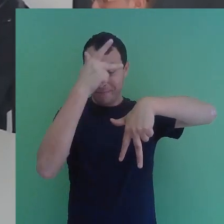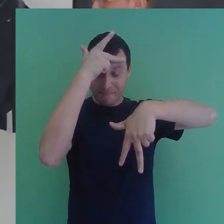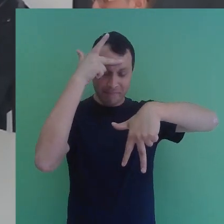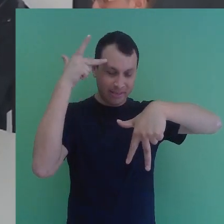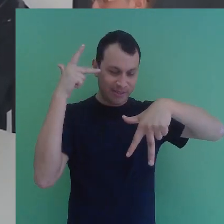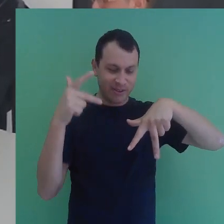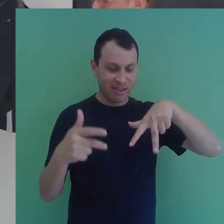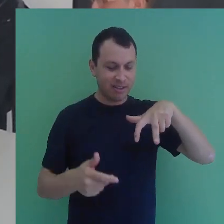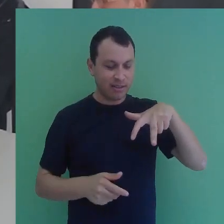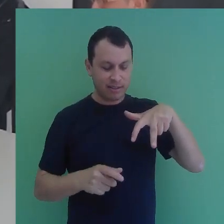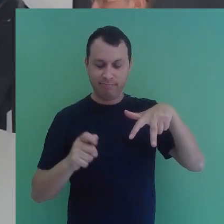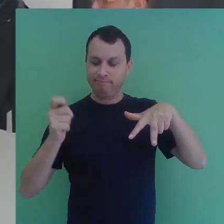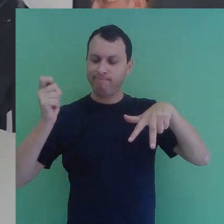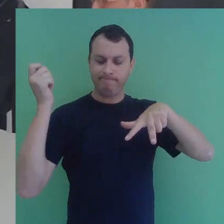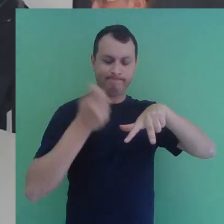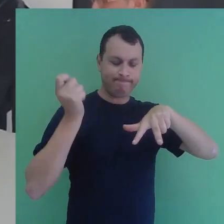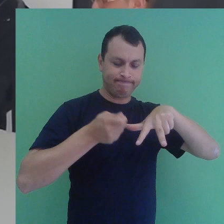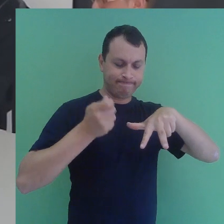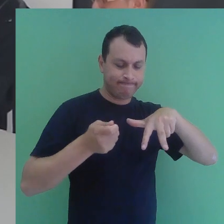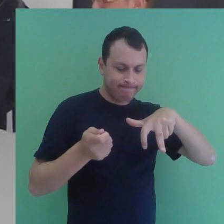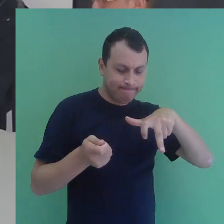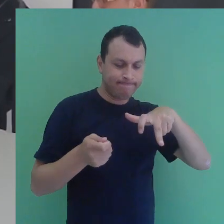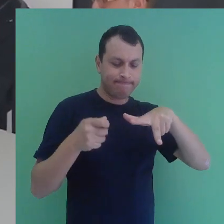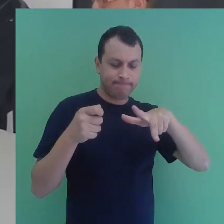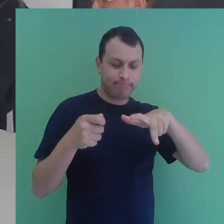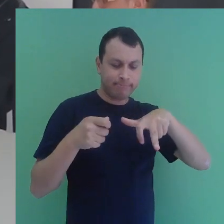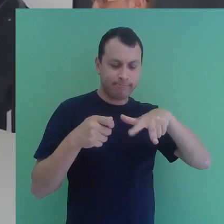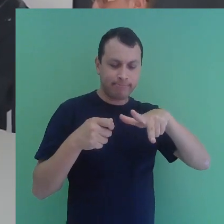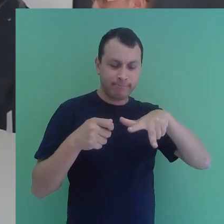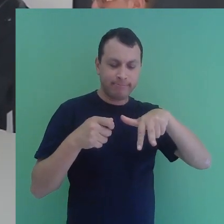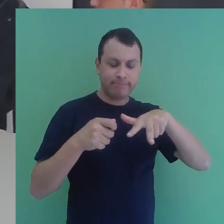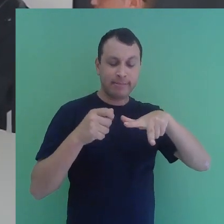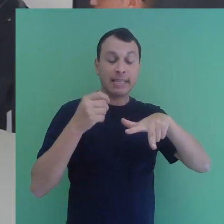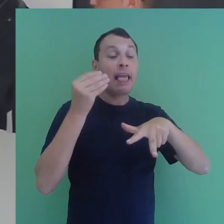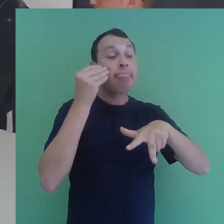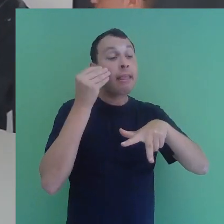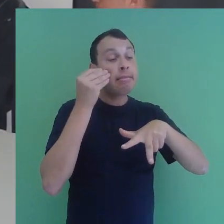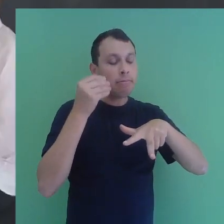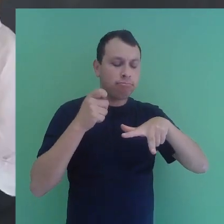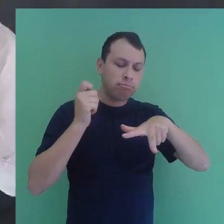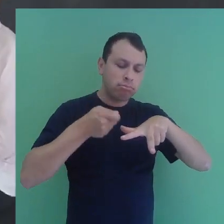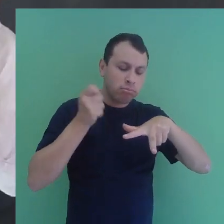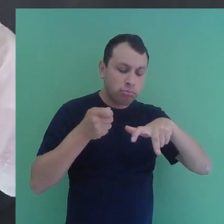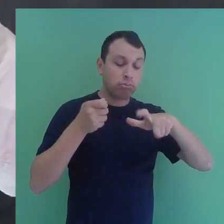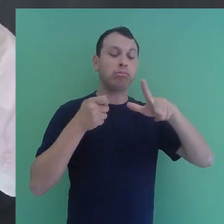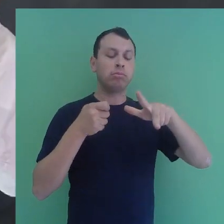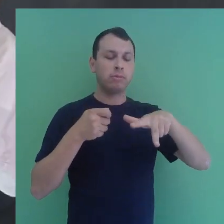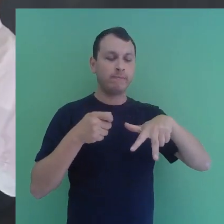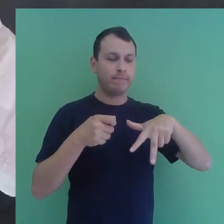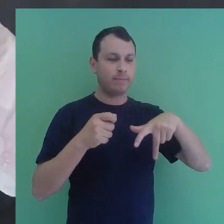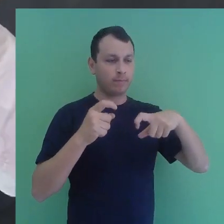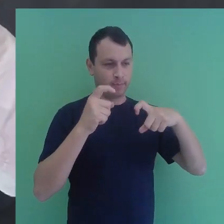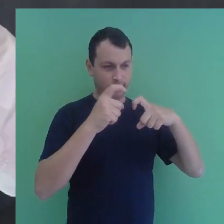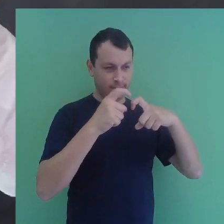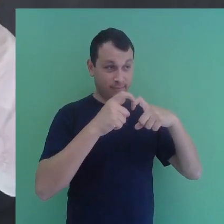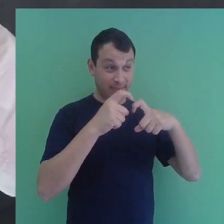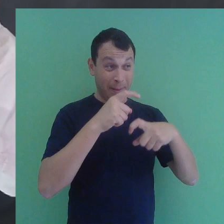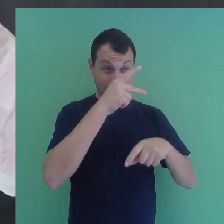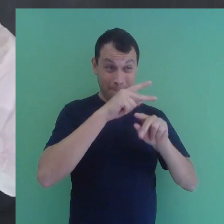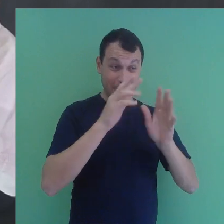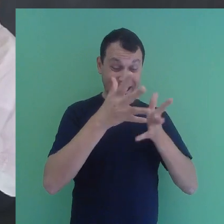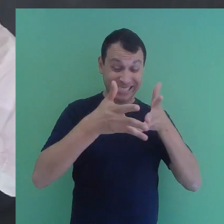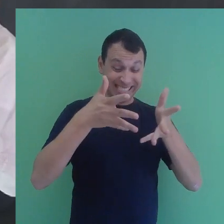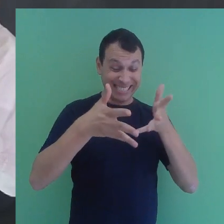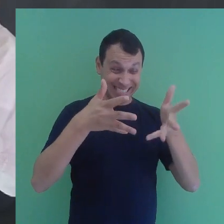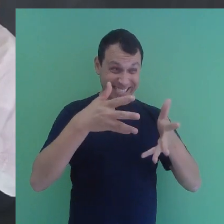o médico pegava um martelinho e batia no joelho para testar os reflexos da pessoa, né? Do sinal de médico. E a pessoa, em vez de fazer o sinal de médico,